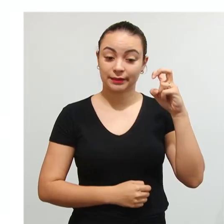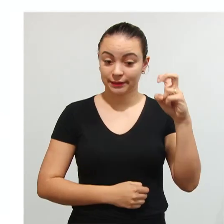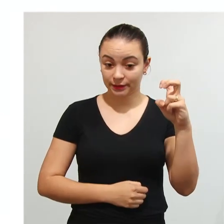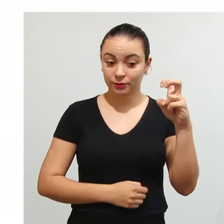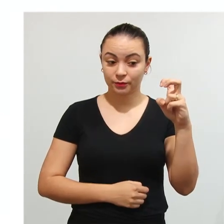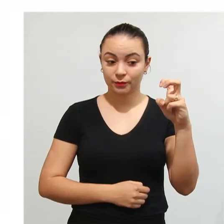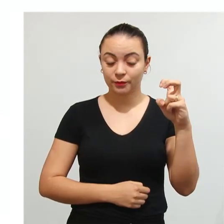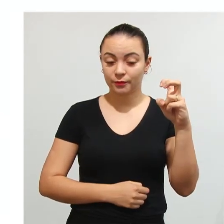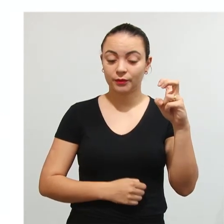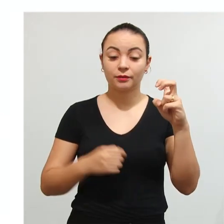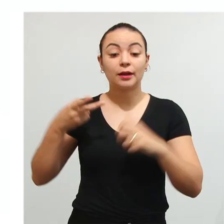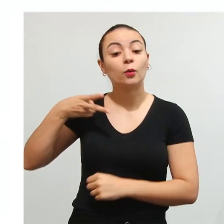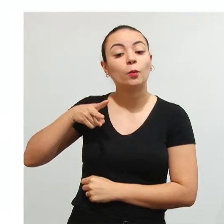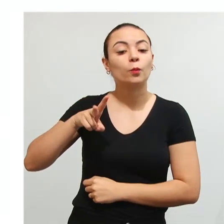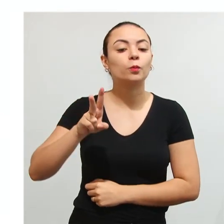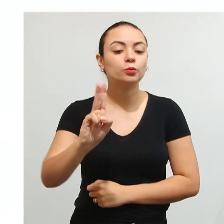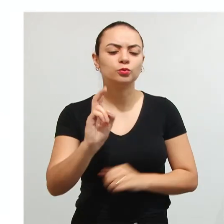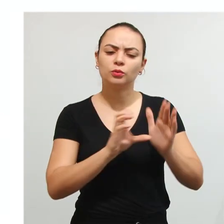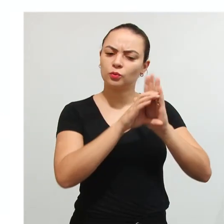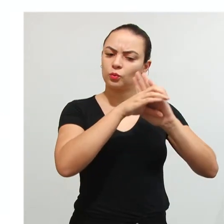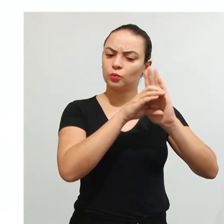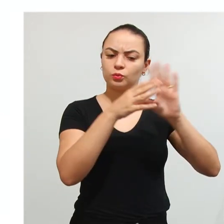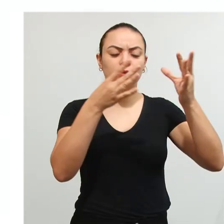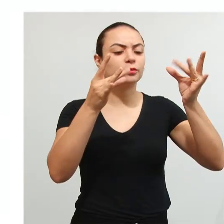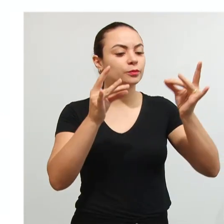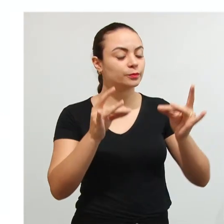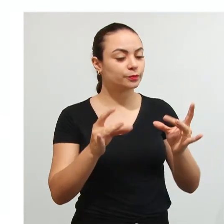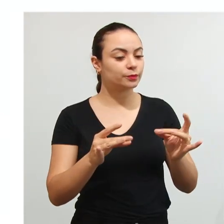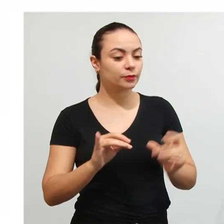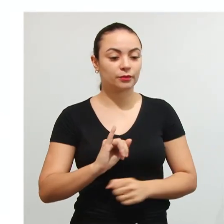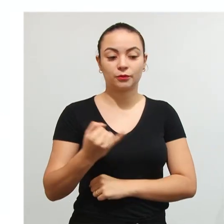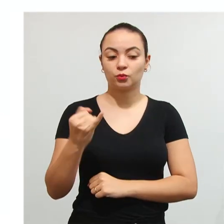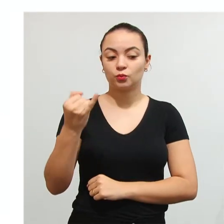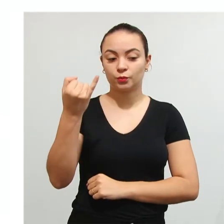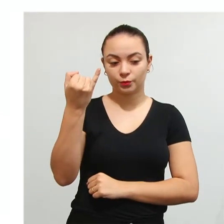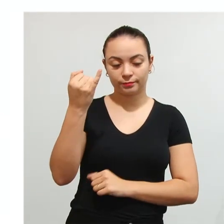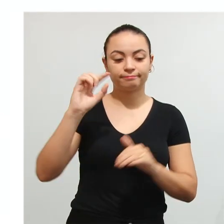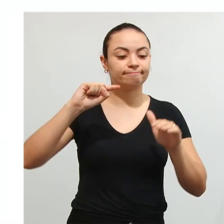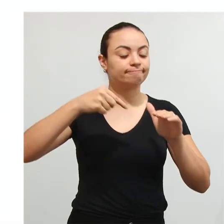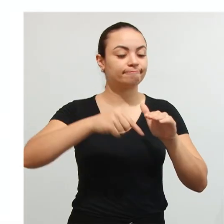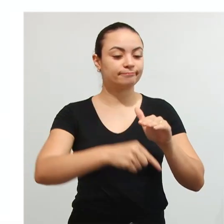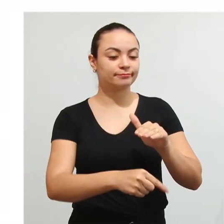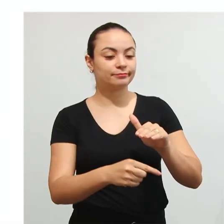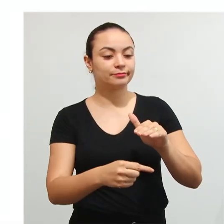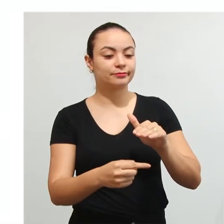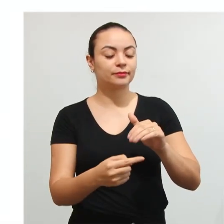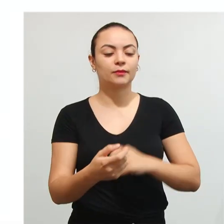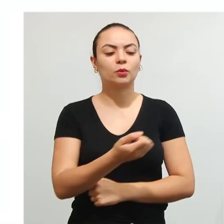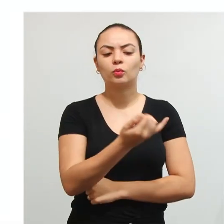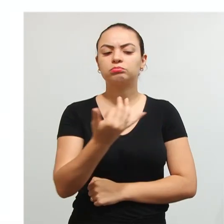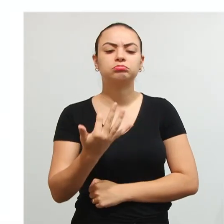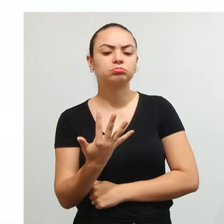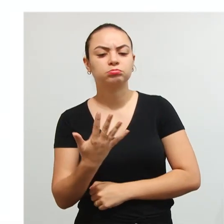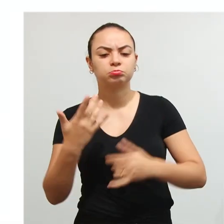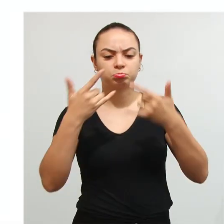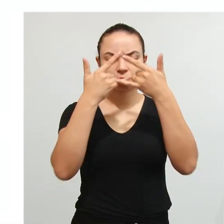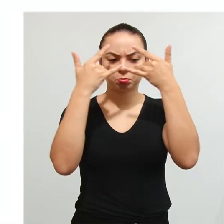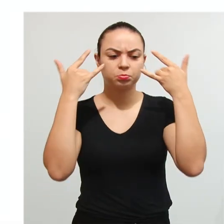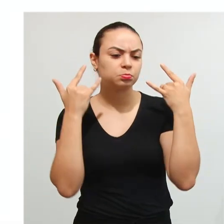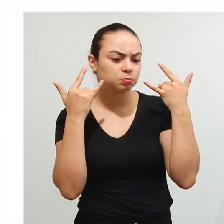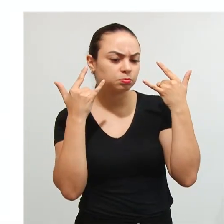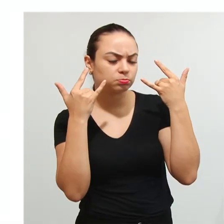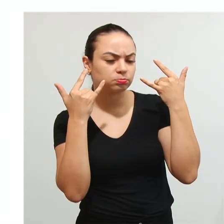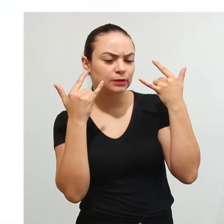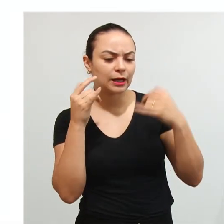juros compostos, a gente vai, por exemplo, mensurar qual o valor do capital. Numa situação de que eu sei